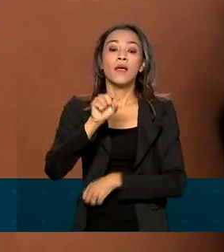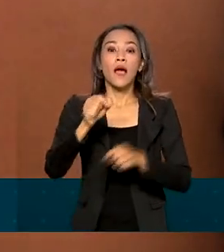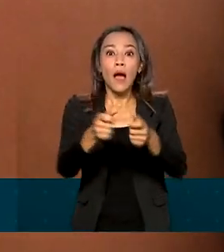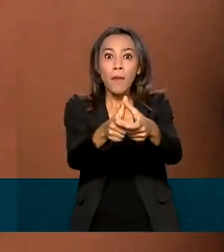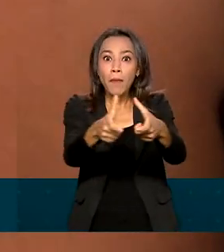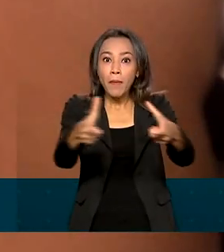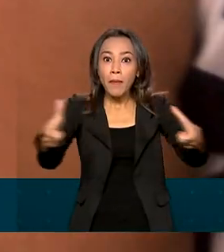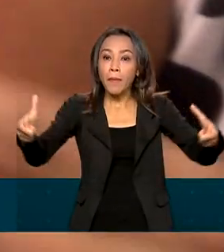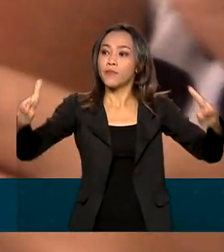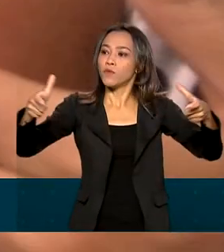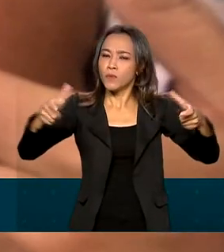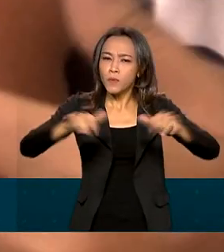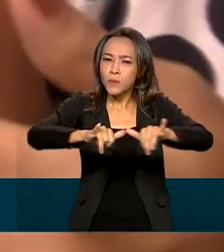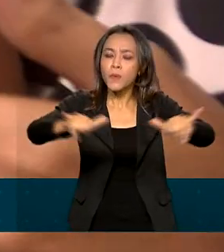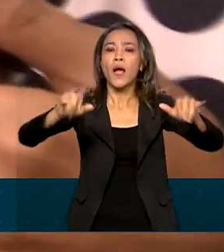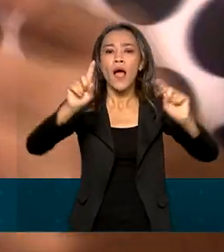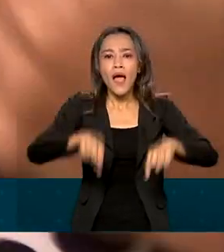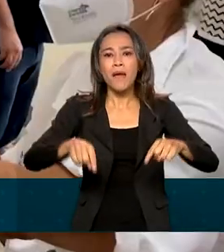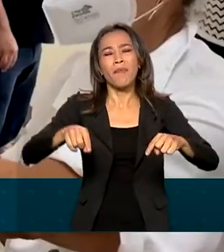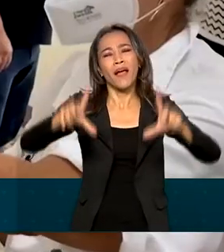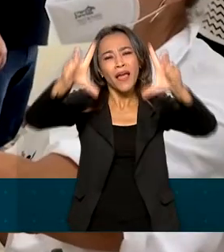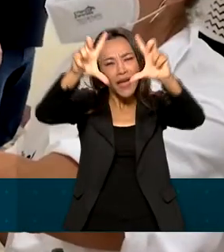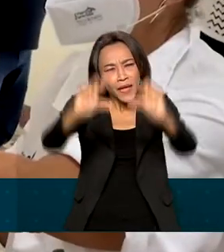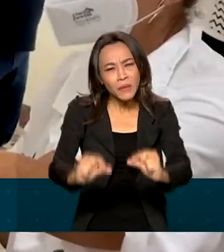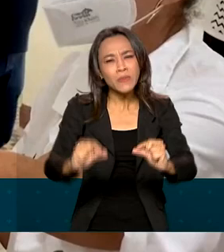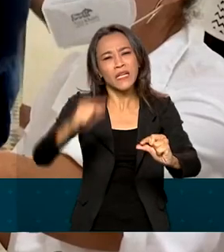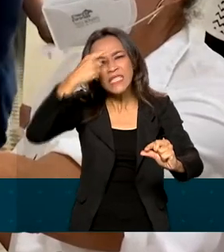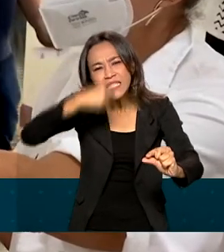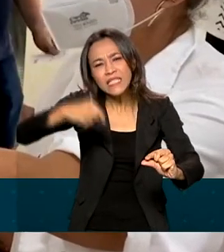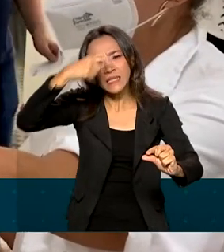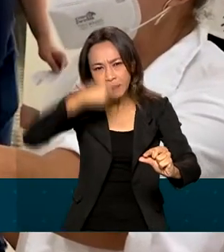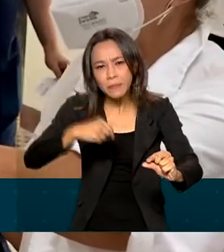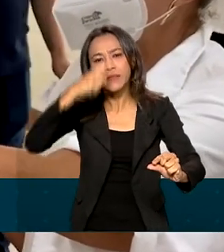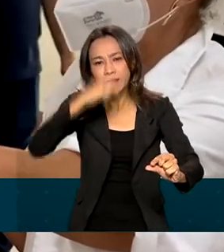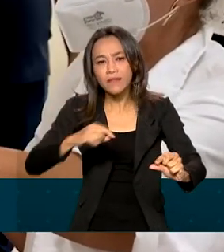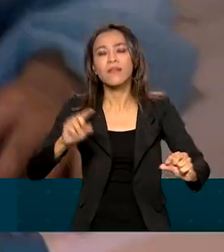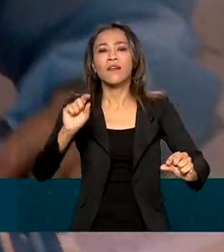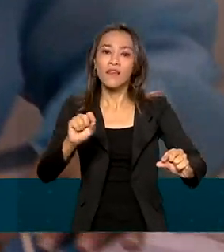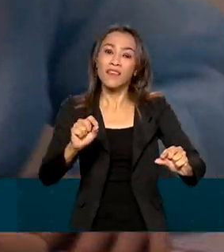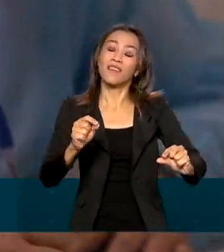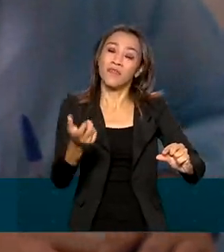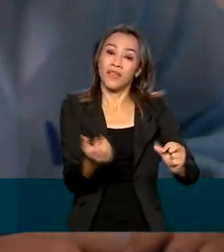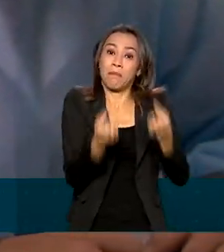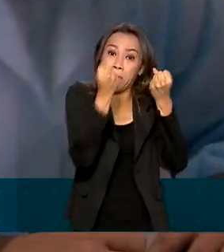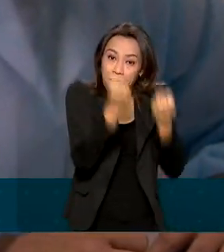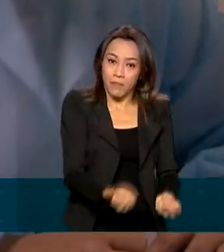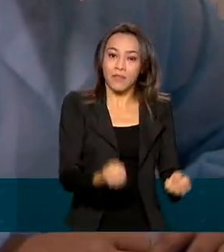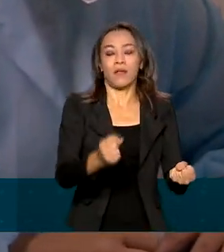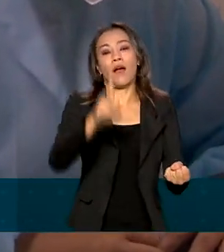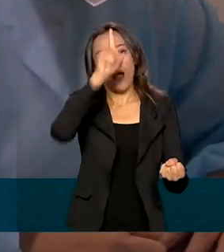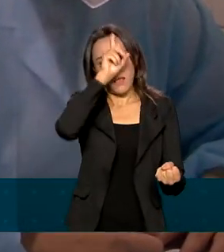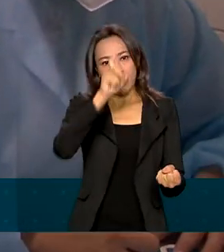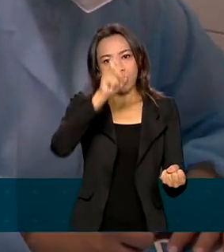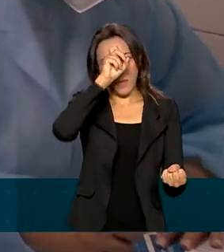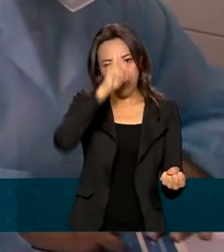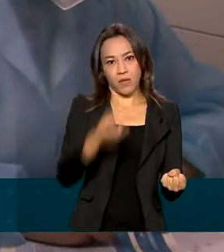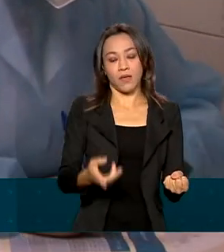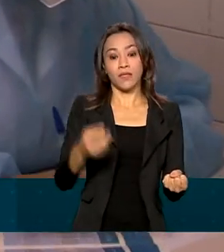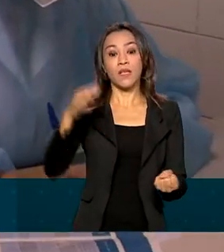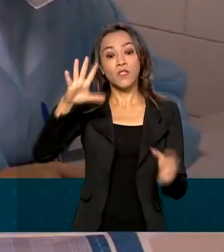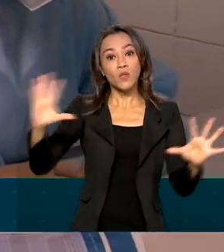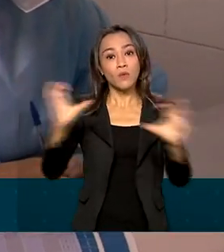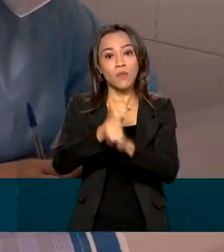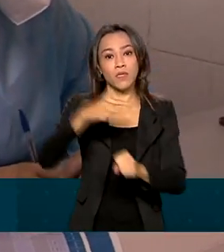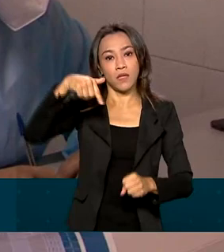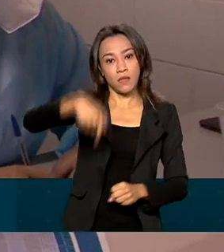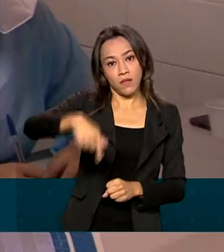tem o objetivo de reduzir os casos graves de gripe que também pressionam o sistema de saúde. No total, são 79 milhões